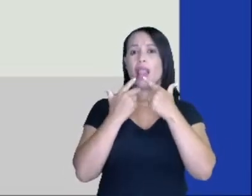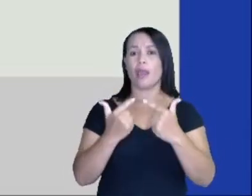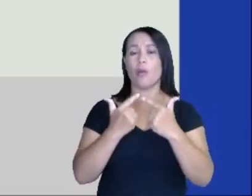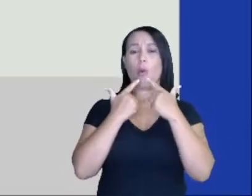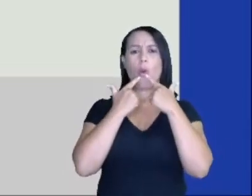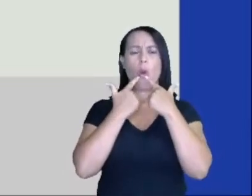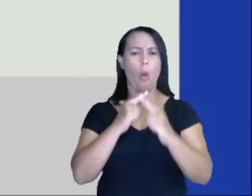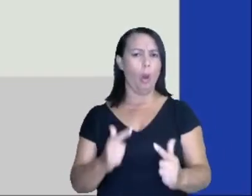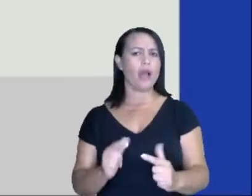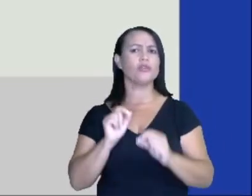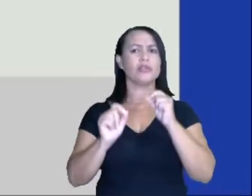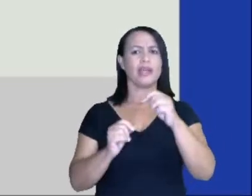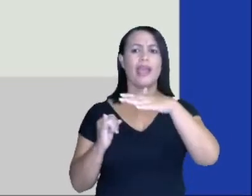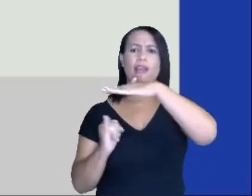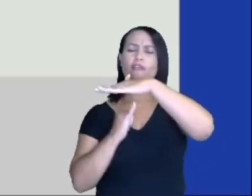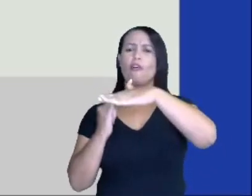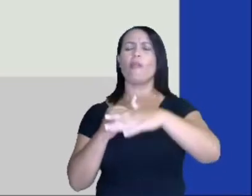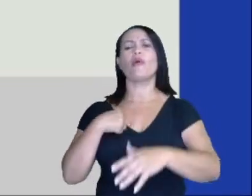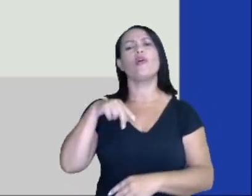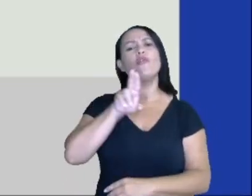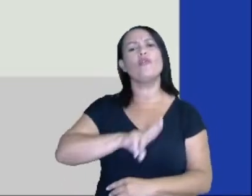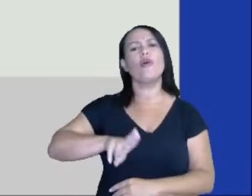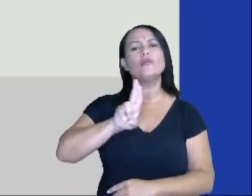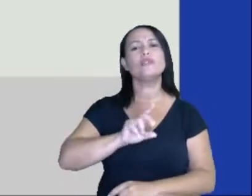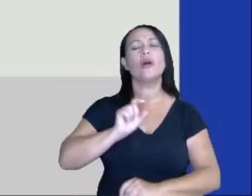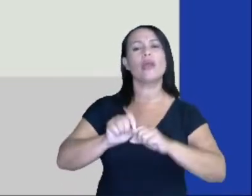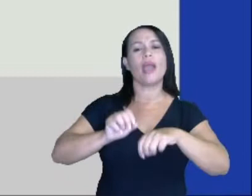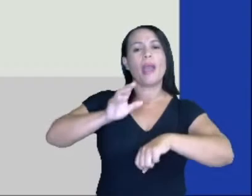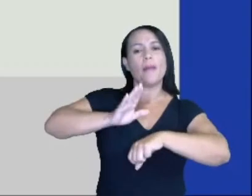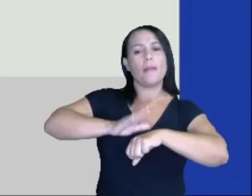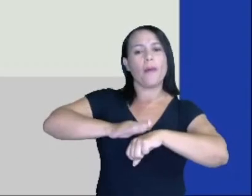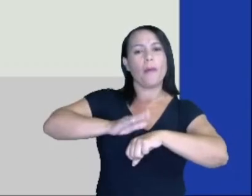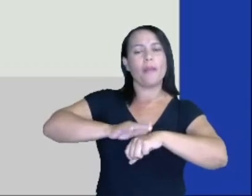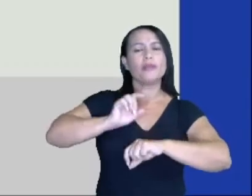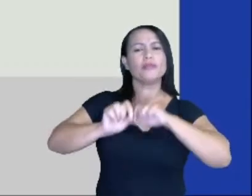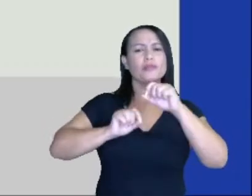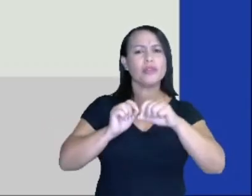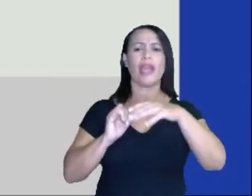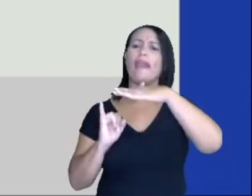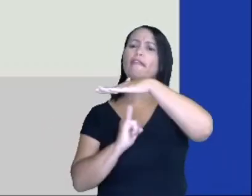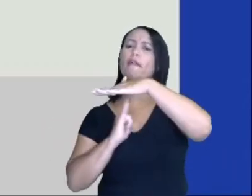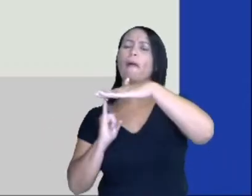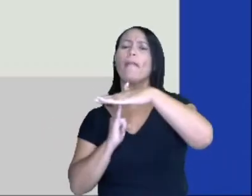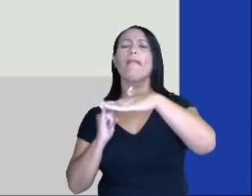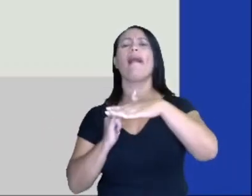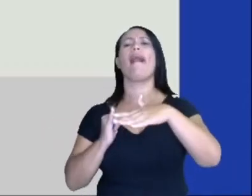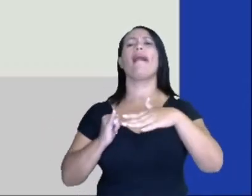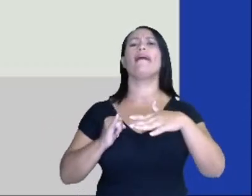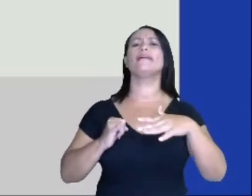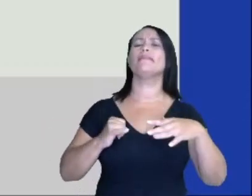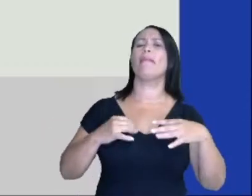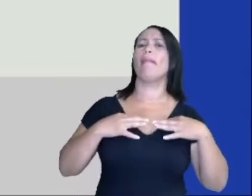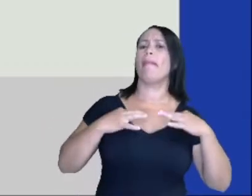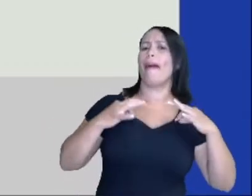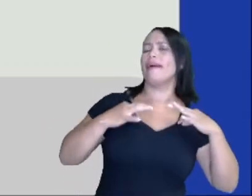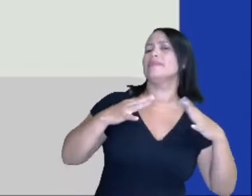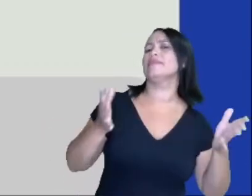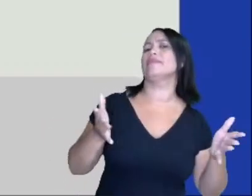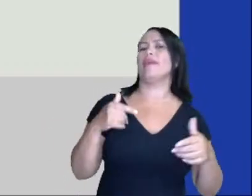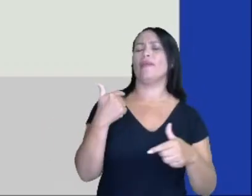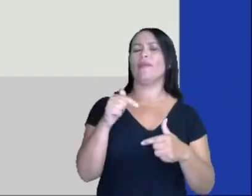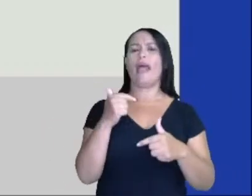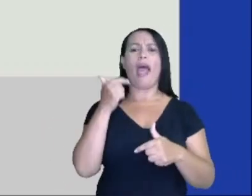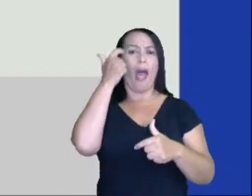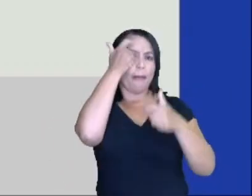é aquela linguagem que eu vou utilizar em momentos informais, em momentos mais despojados, em que não há